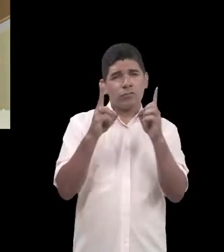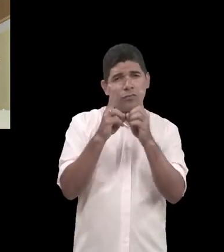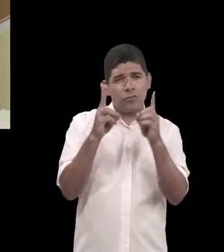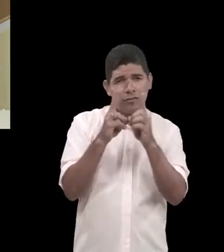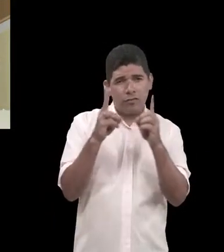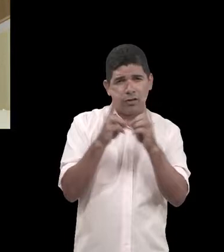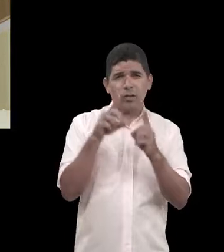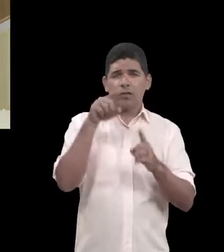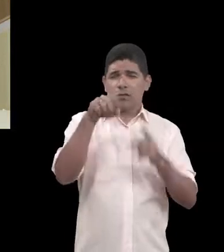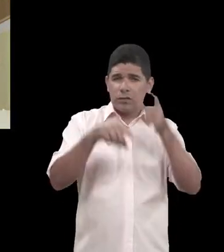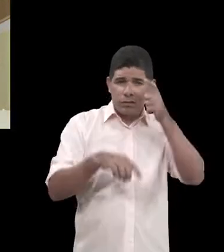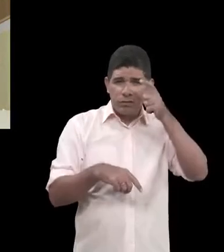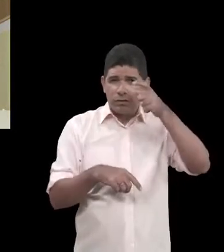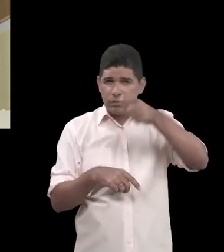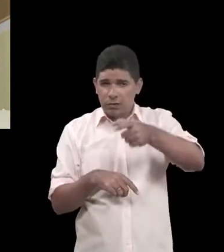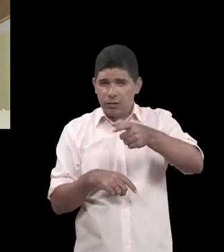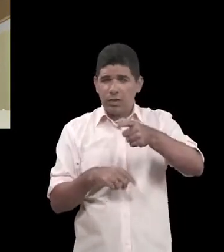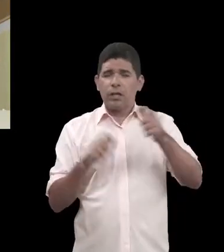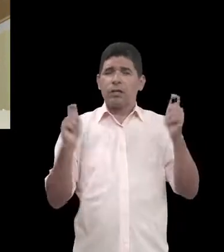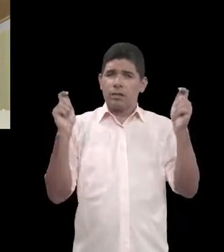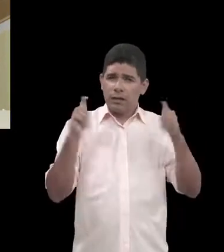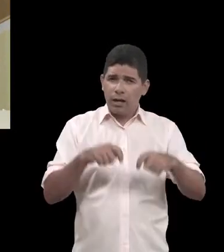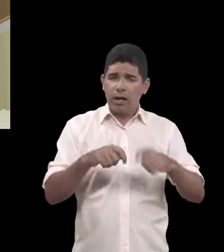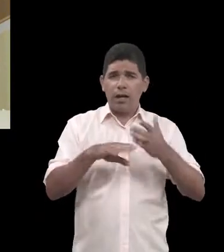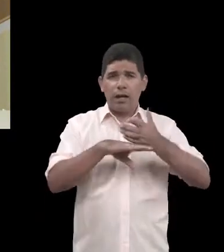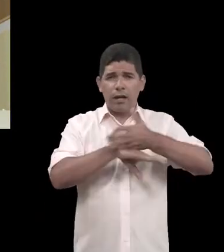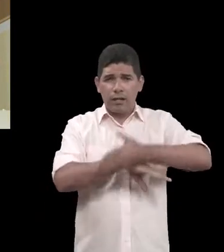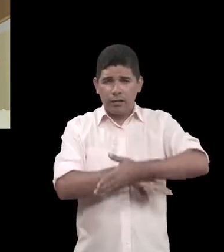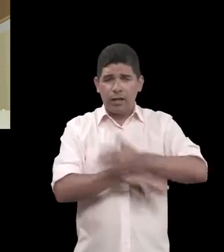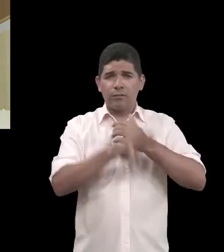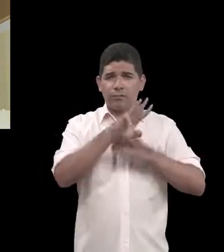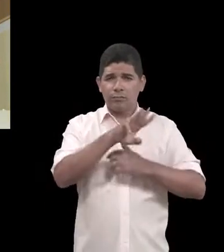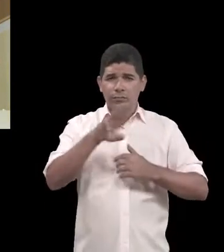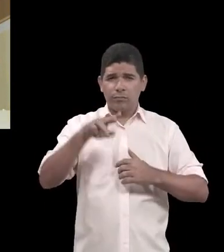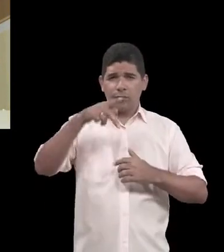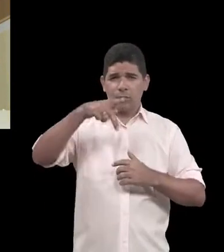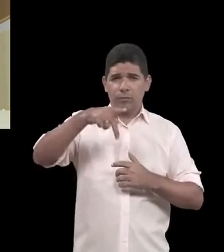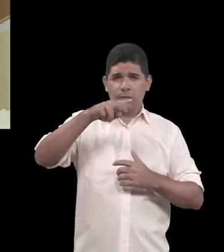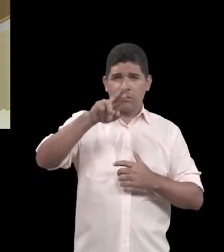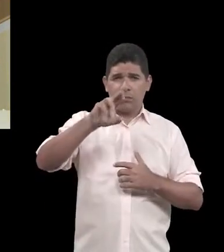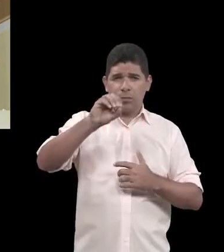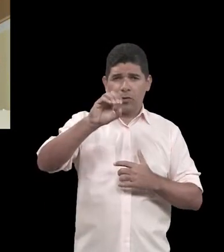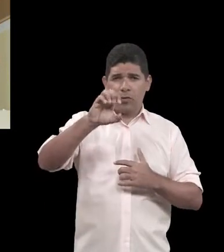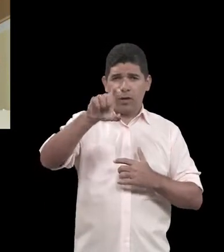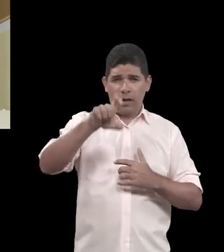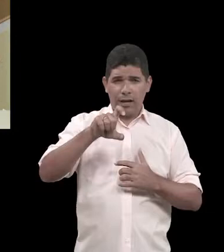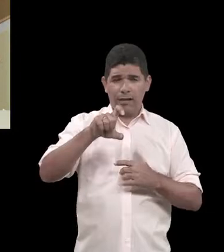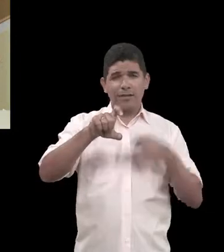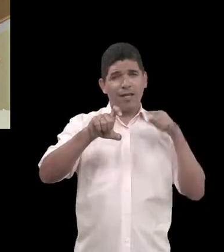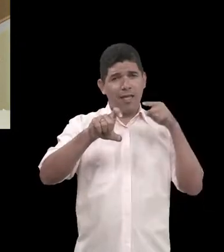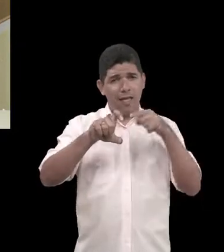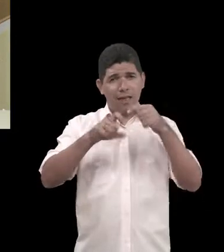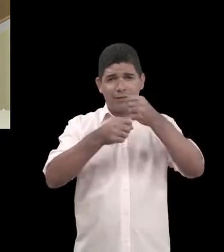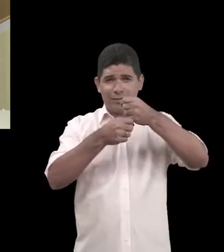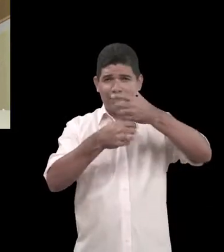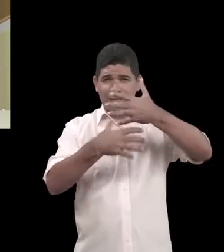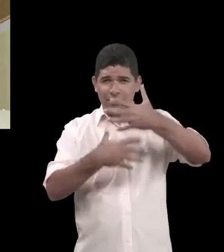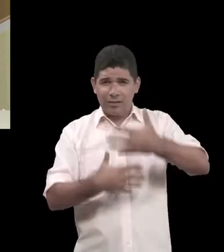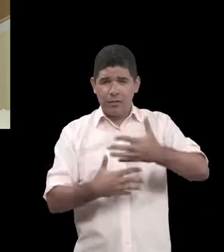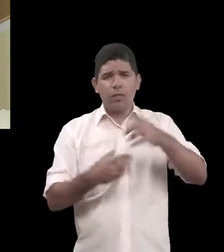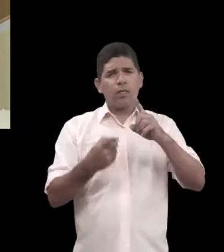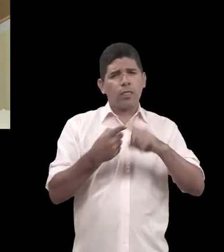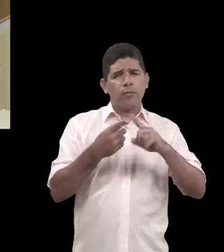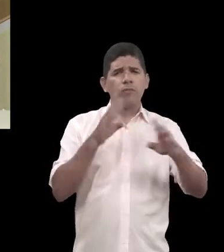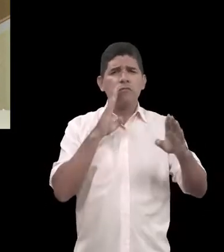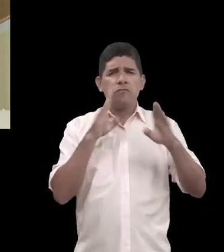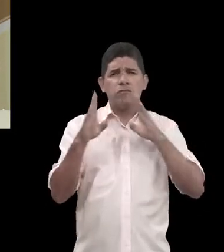lá na página da ProEx da universidade, que é a Pró-Reitoria de Extensão. Também via nossas redes sociais, a gente